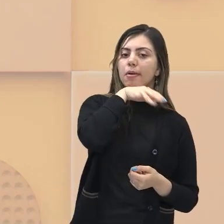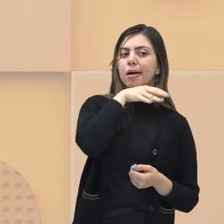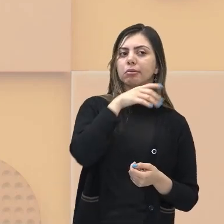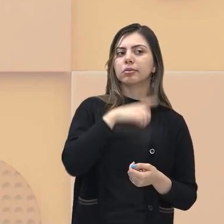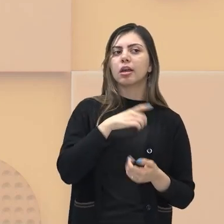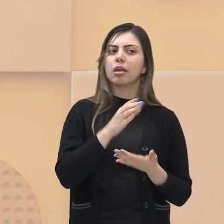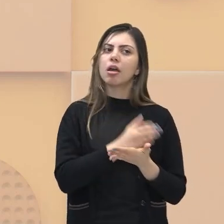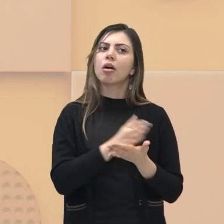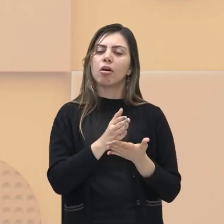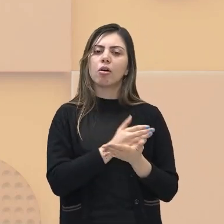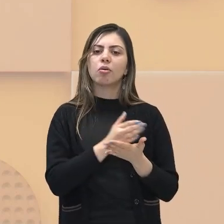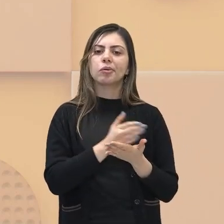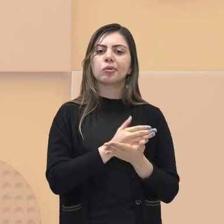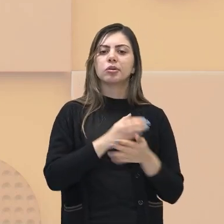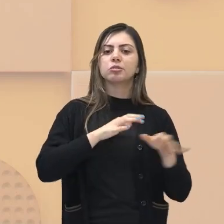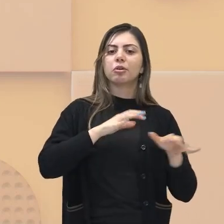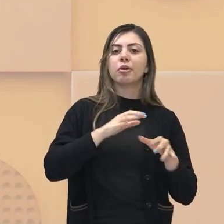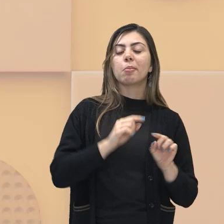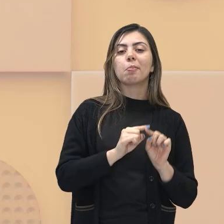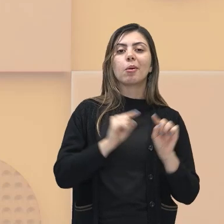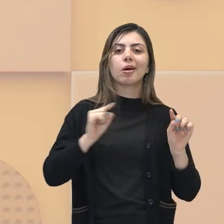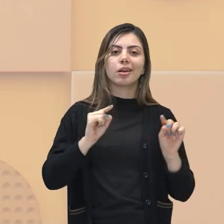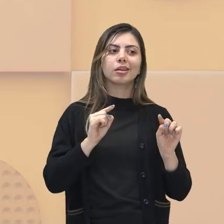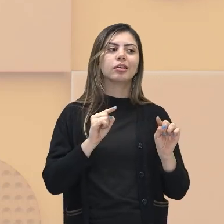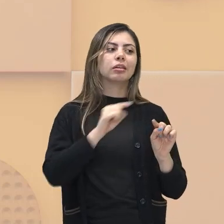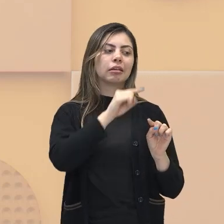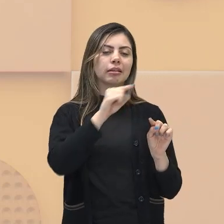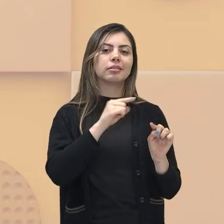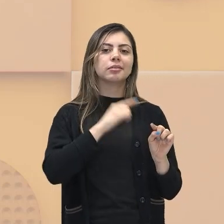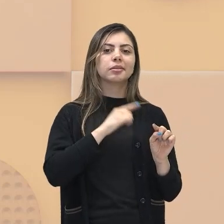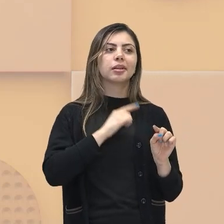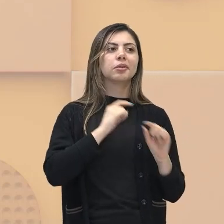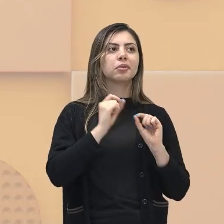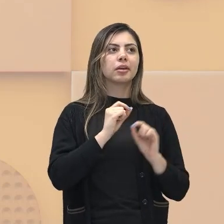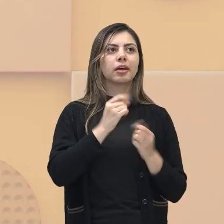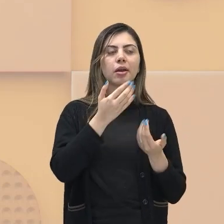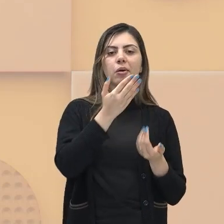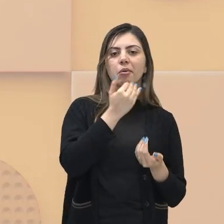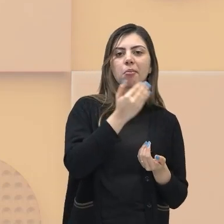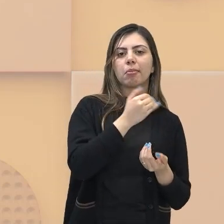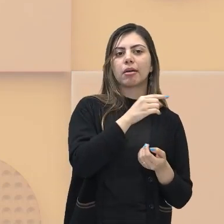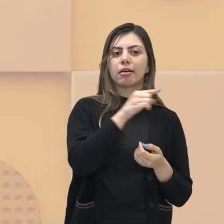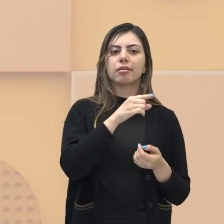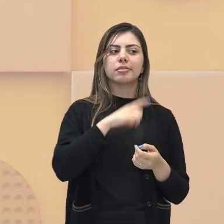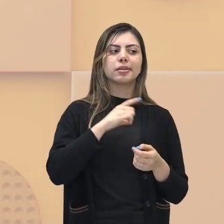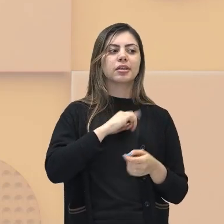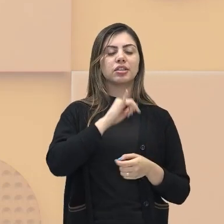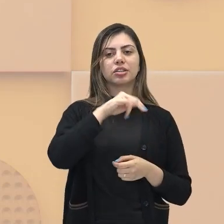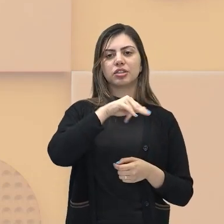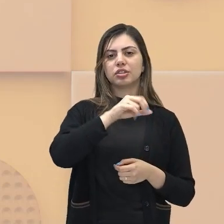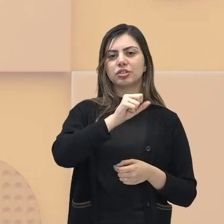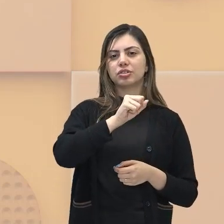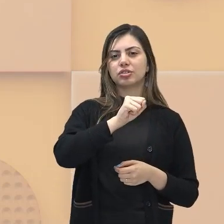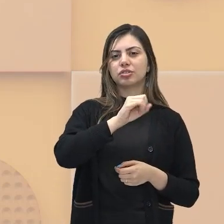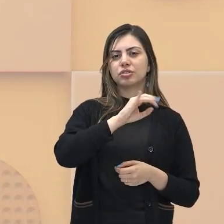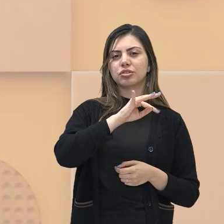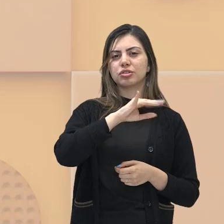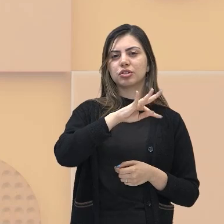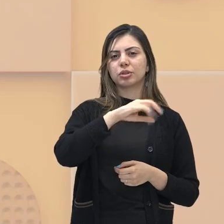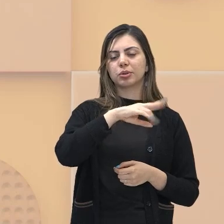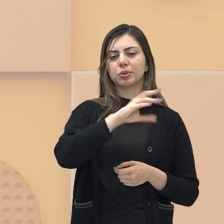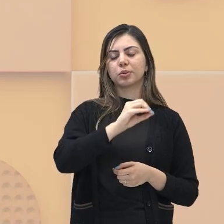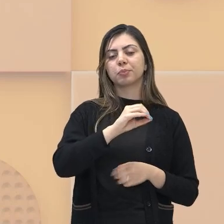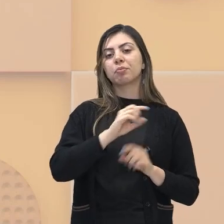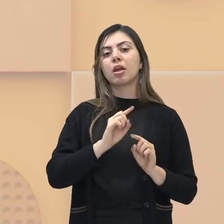determinadas tarefas movidas por seus instintos de sobrevivência. Nós não. Nós executamos nossos